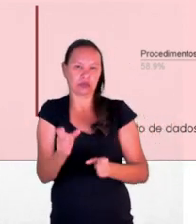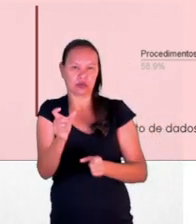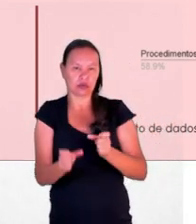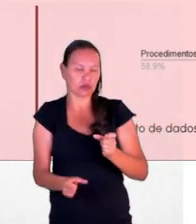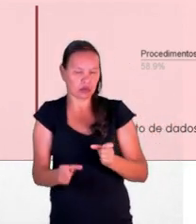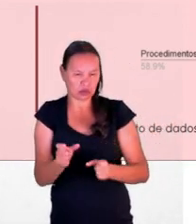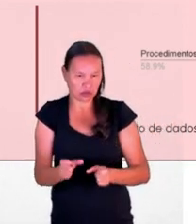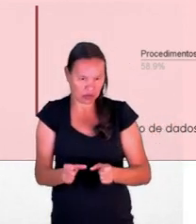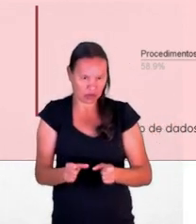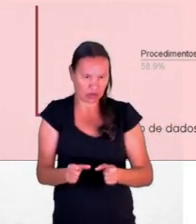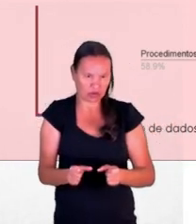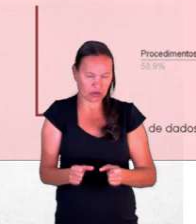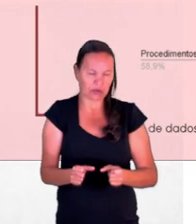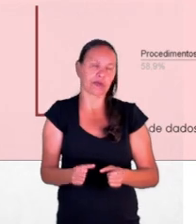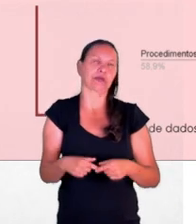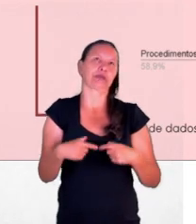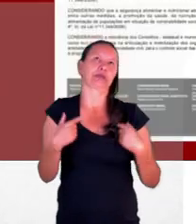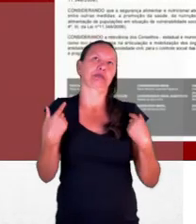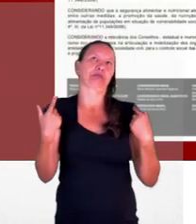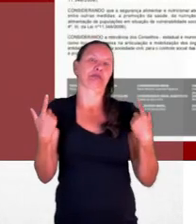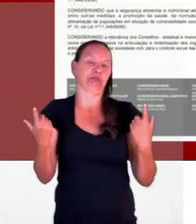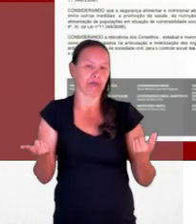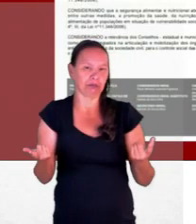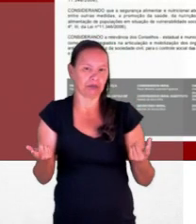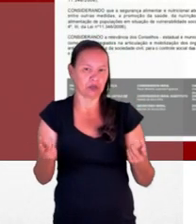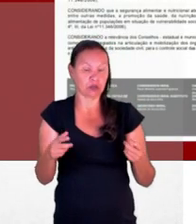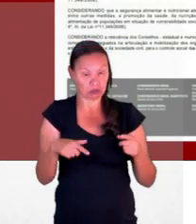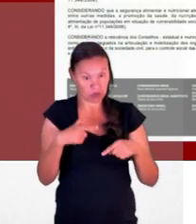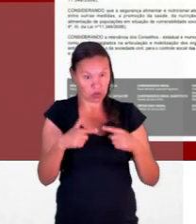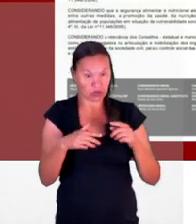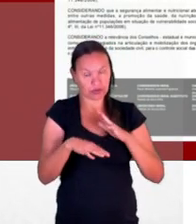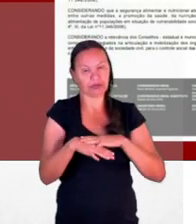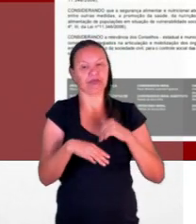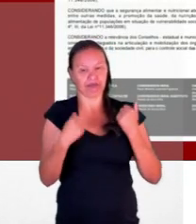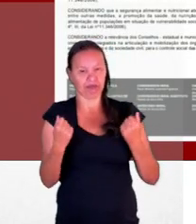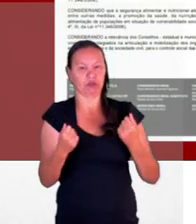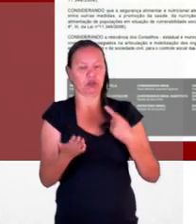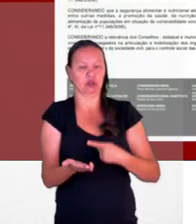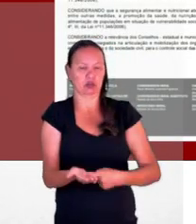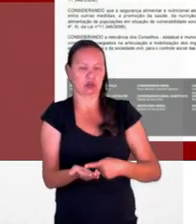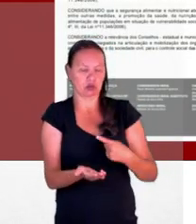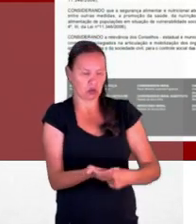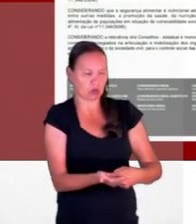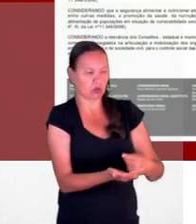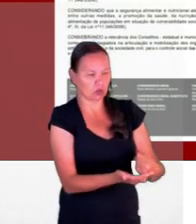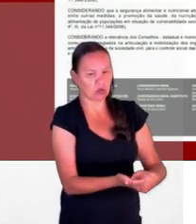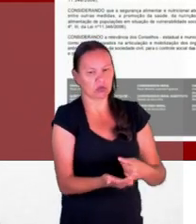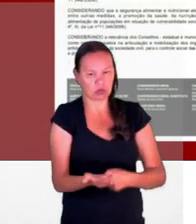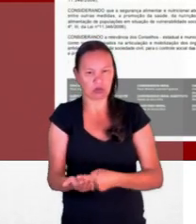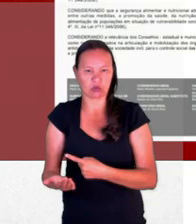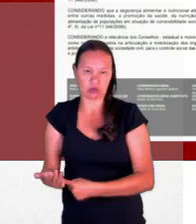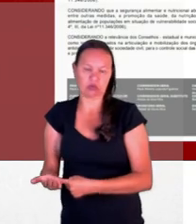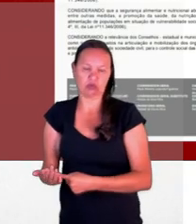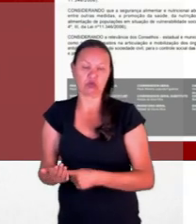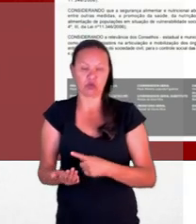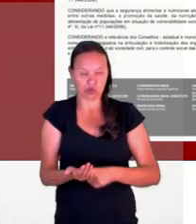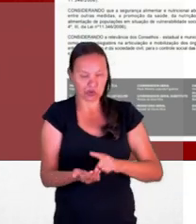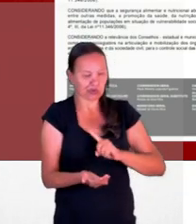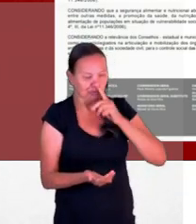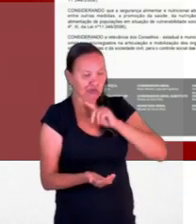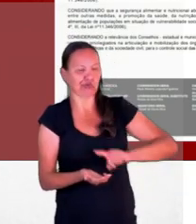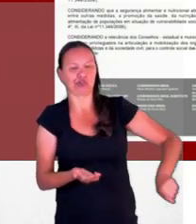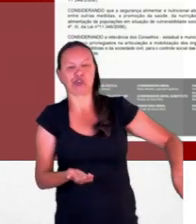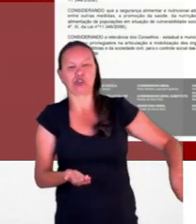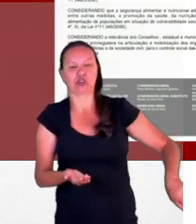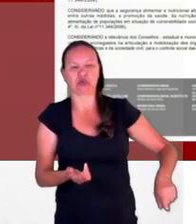etapa que é uma etapa de convencimento mas a gente tem que do convencimento ir pro constrangimento se